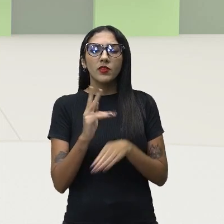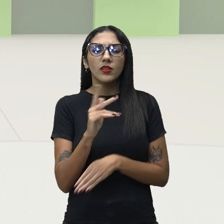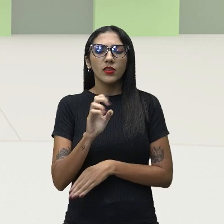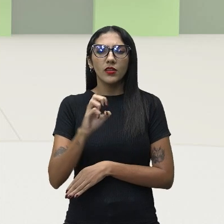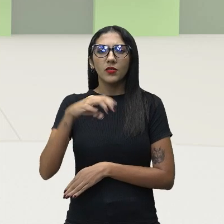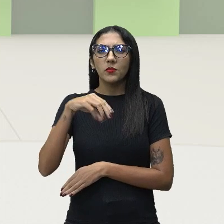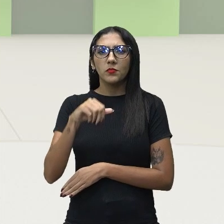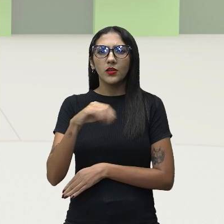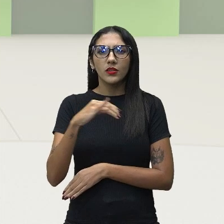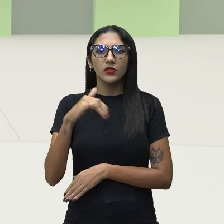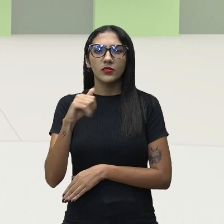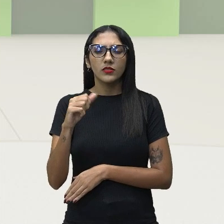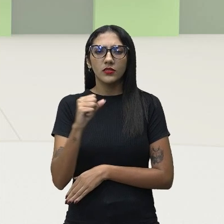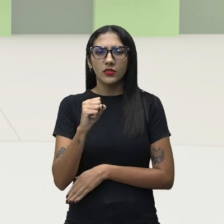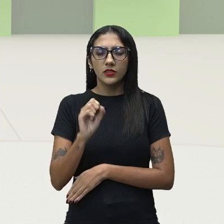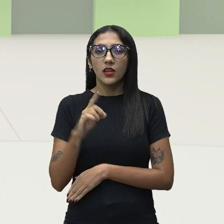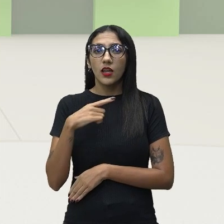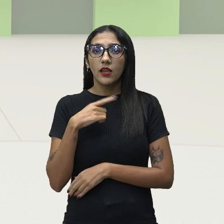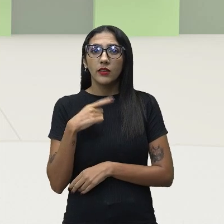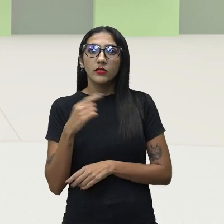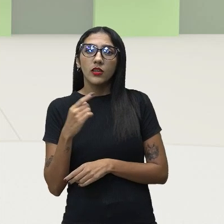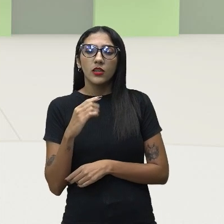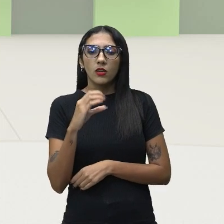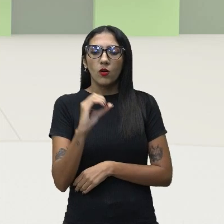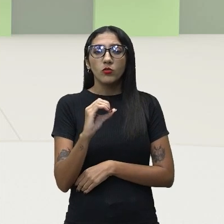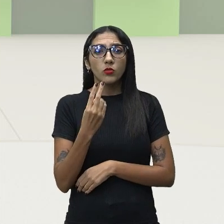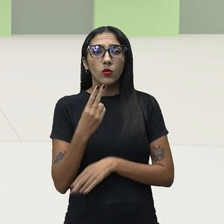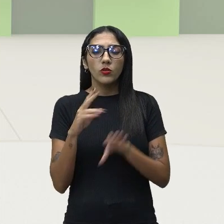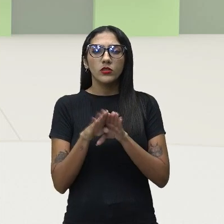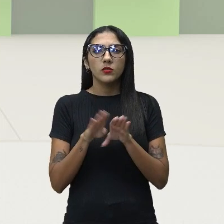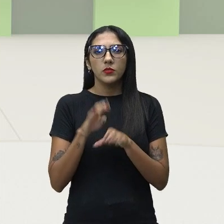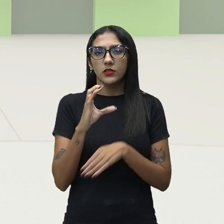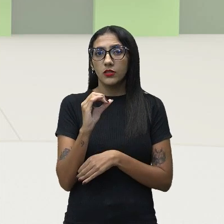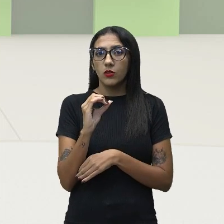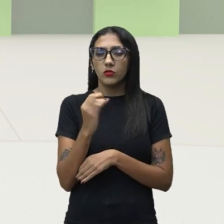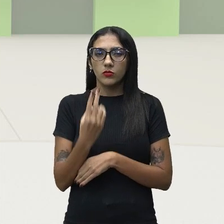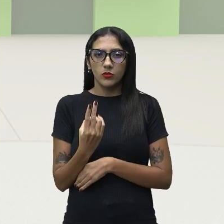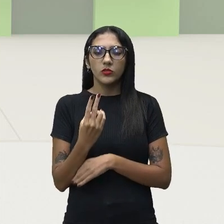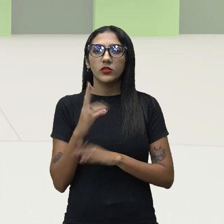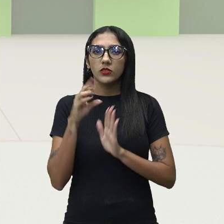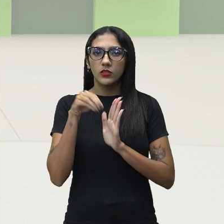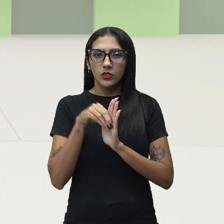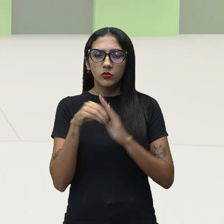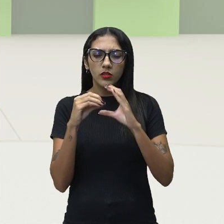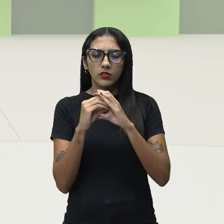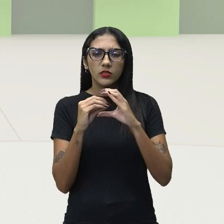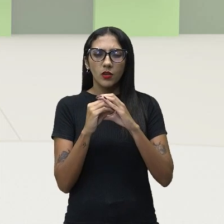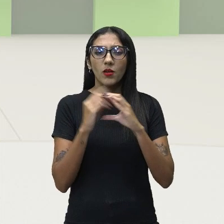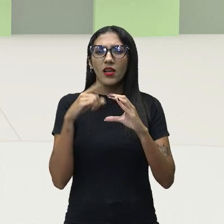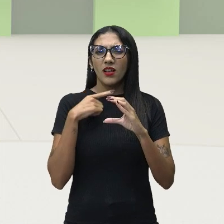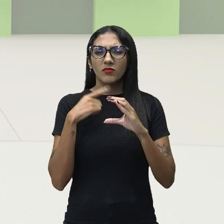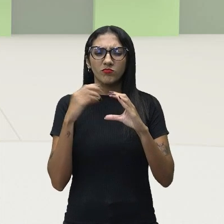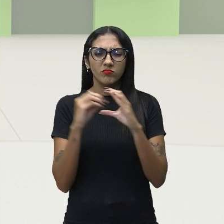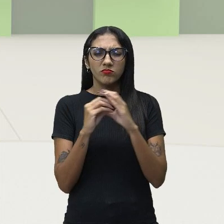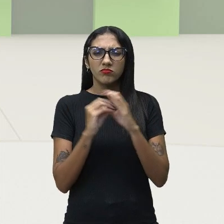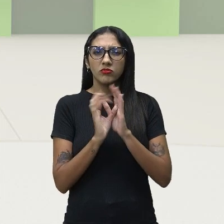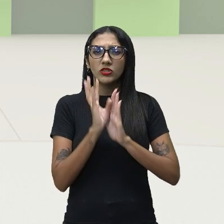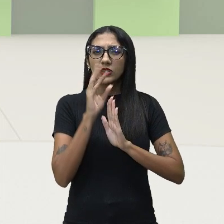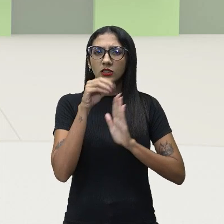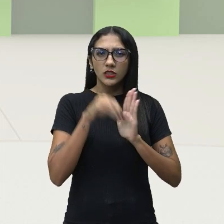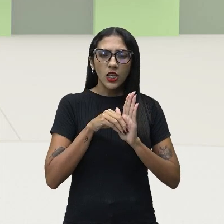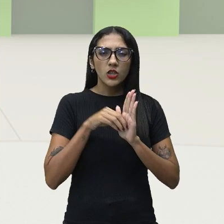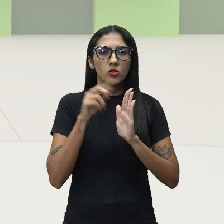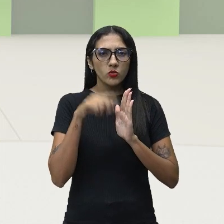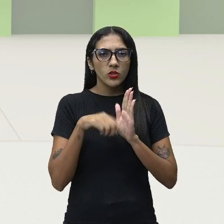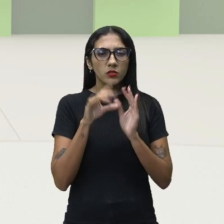são aquelas que transportam o oxigênio e o gás carbônico. Então essas células elas vão estar ali mergulhadas nesse plasma